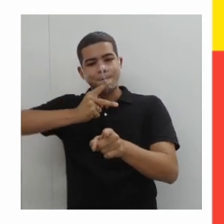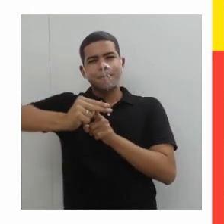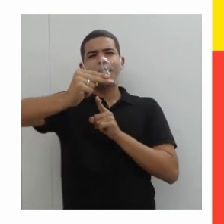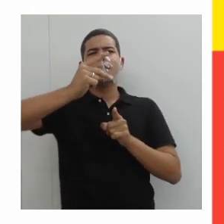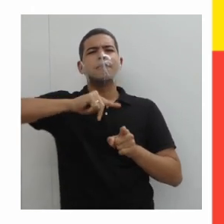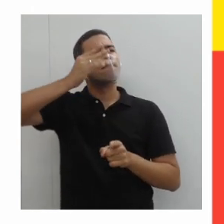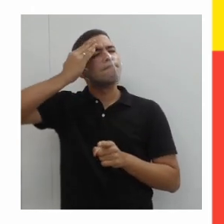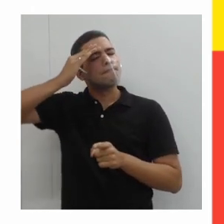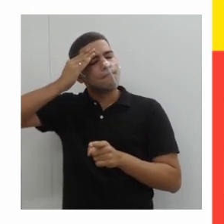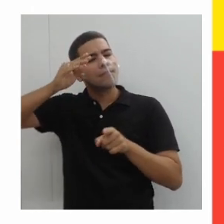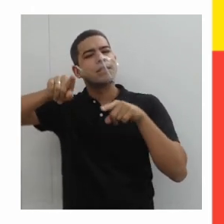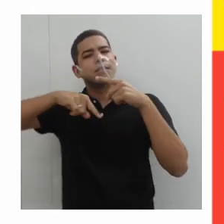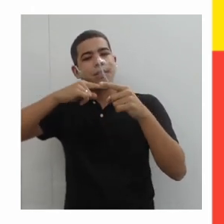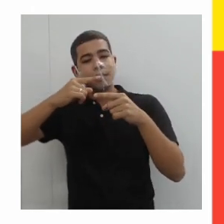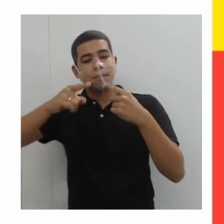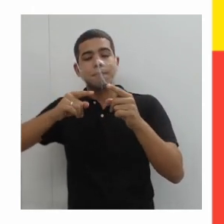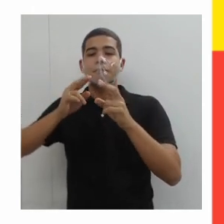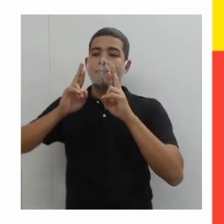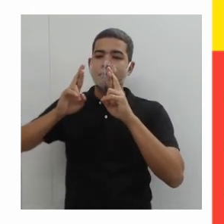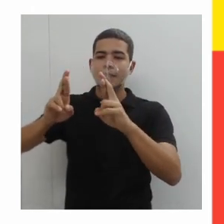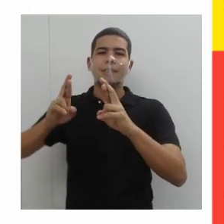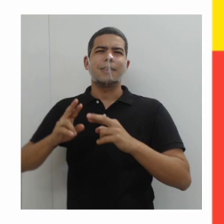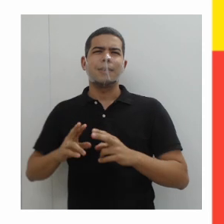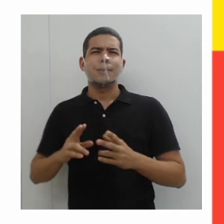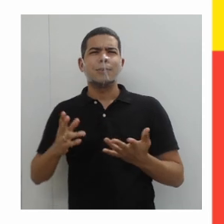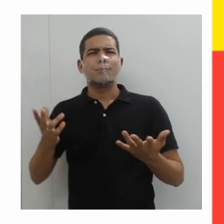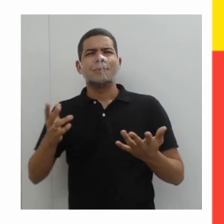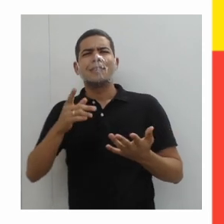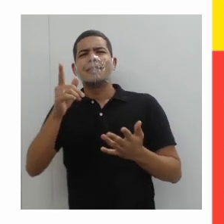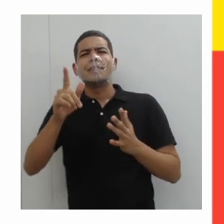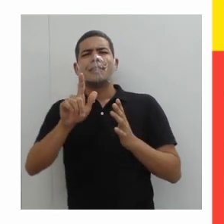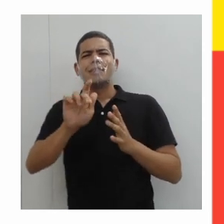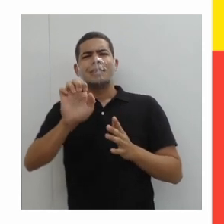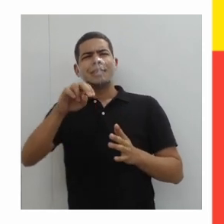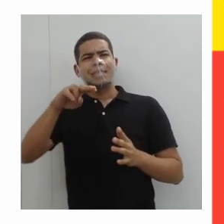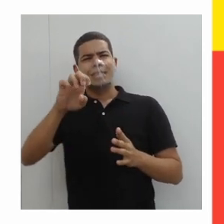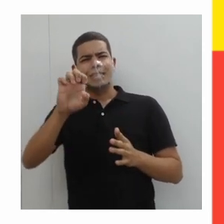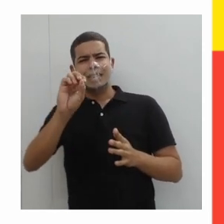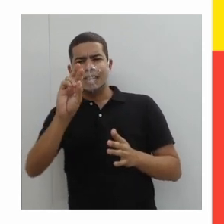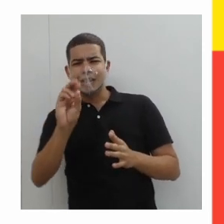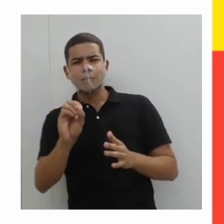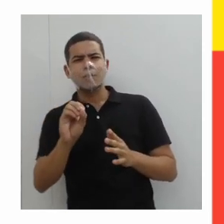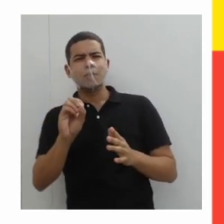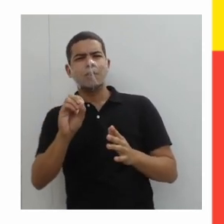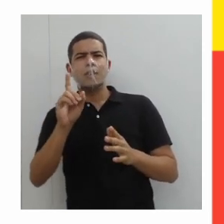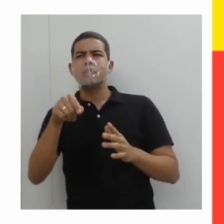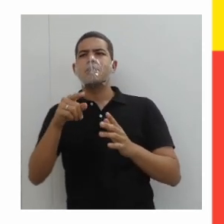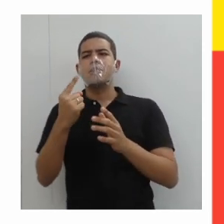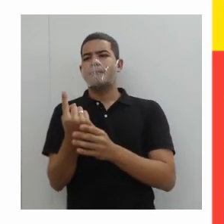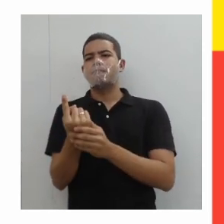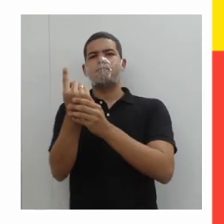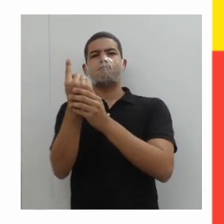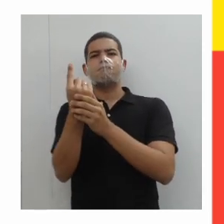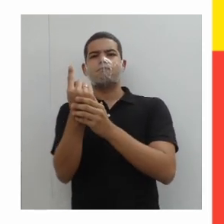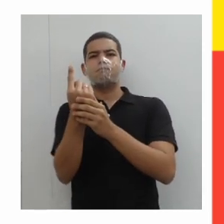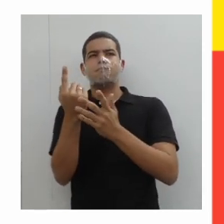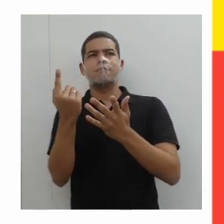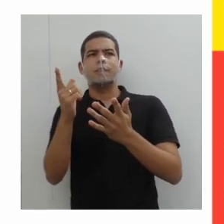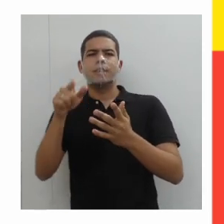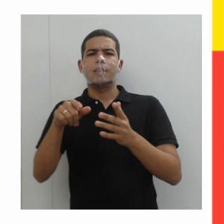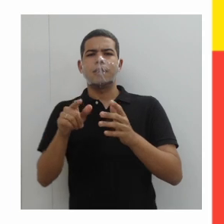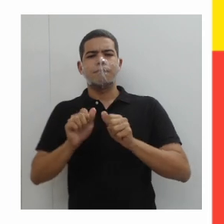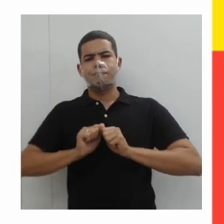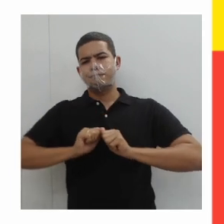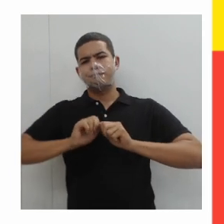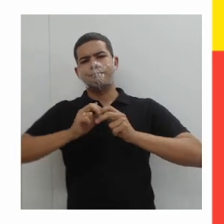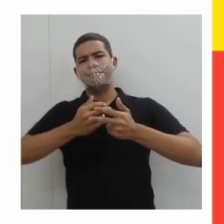para poder respeitar. Gênero, gente, ele não é binário, ou seja, não existe um único gênero ou dois gêneros, existem